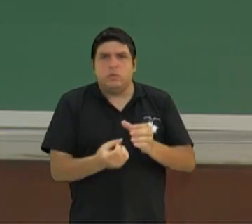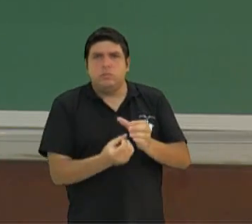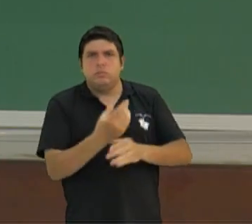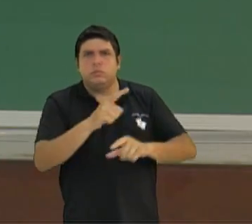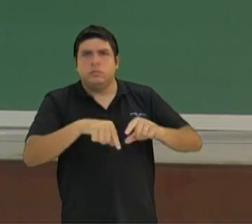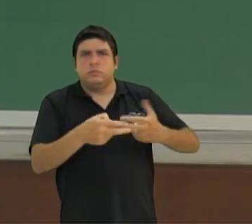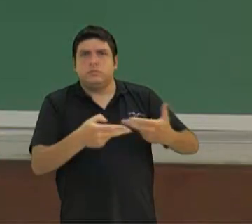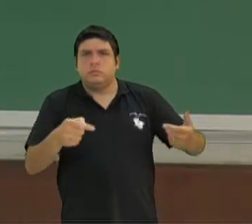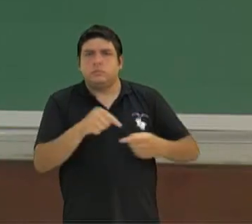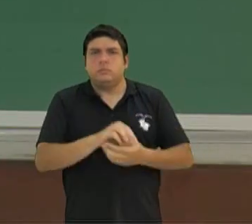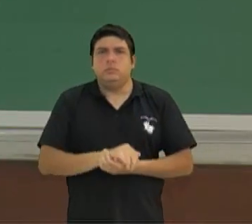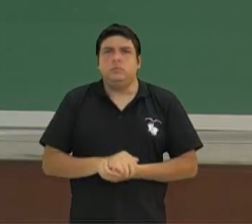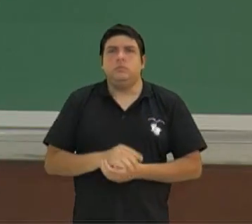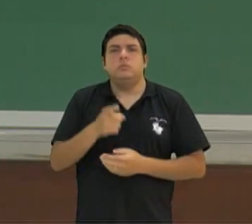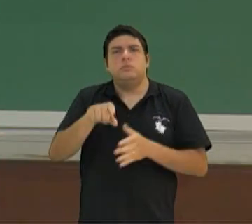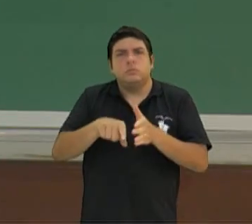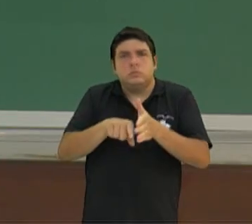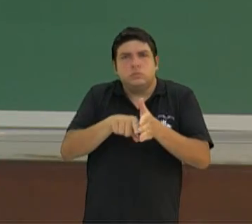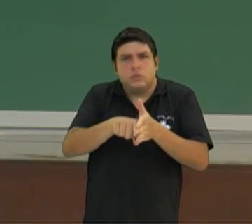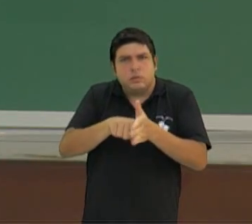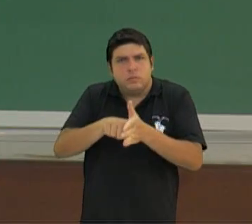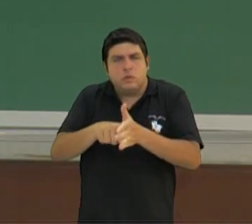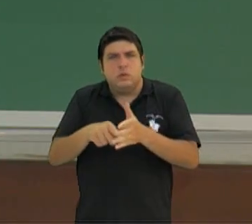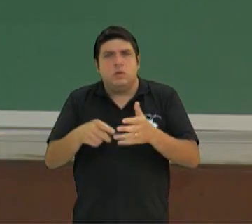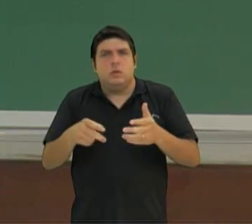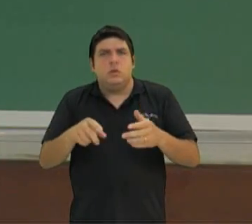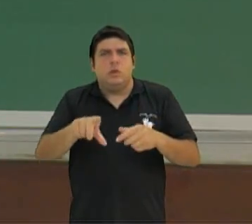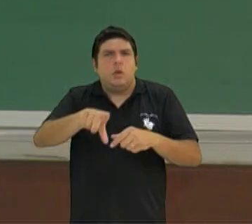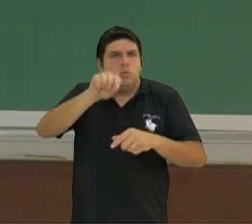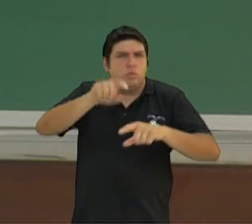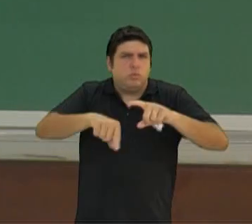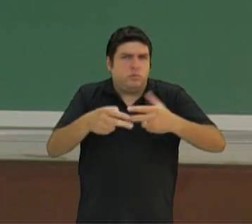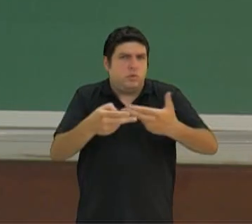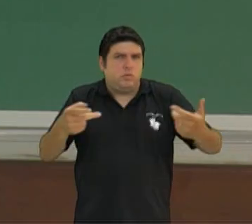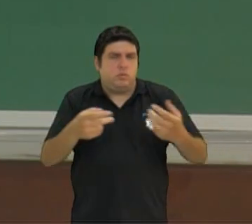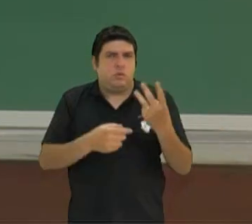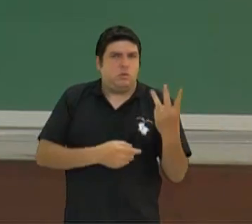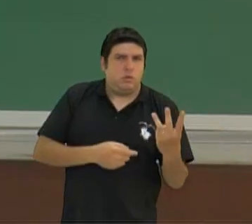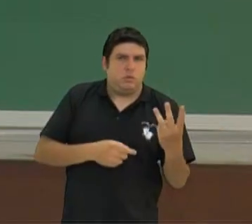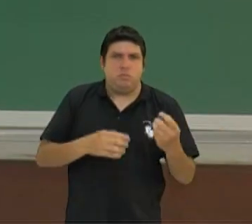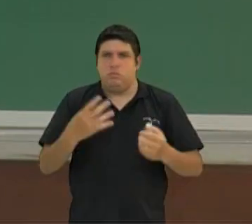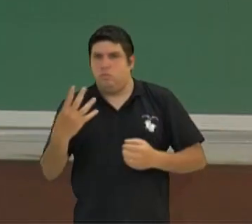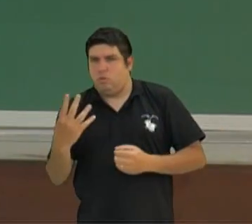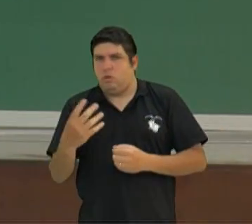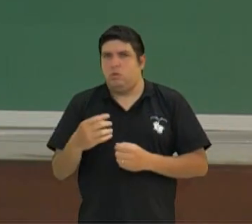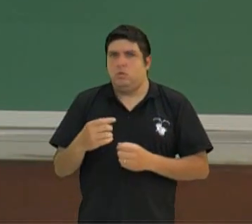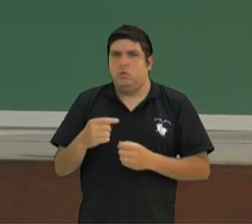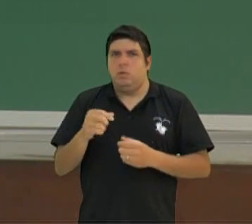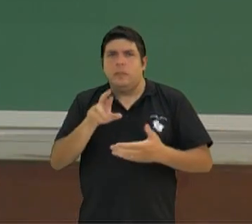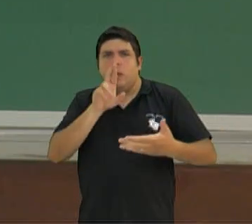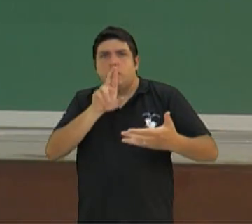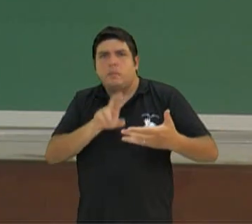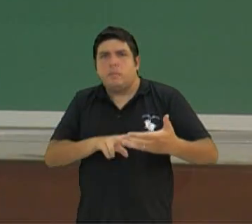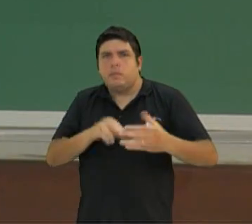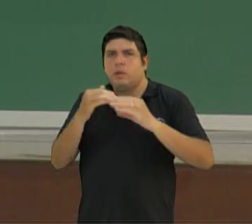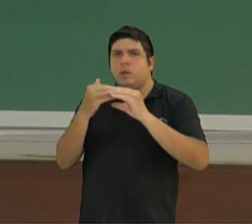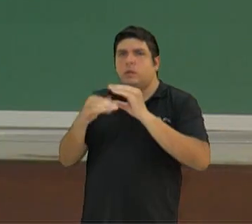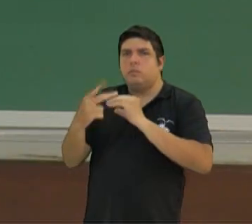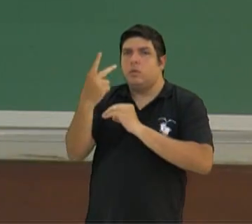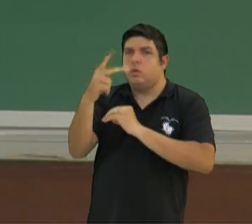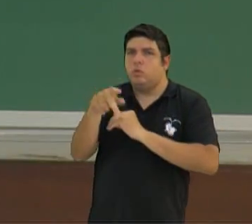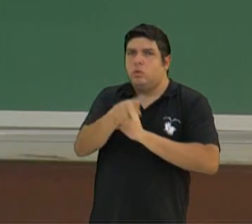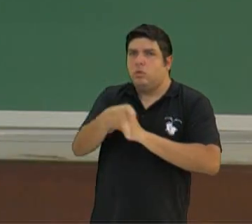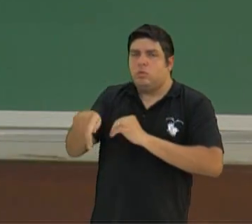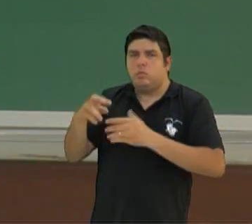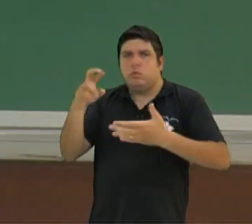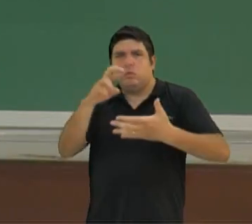uma pesquisa, escolha alguns objetos da tua casa, aí uns 3 ou 4, responda, encaminhe para o teu professor lá para que ele possa corrigir